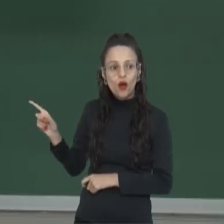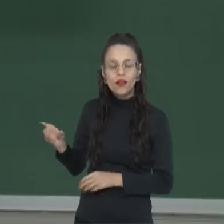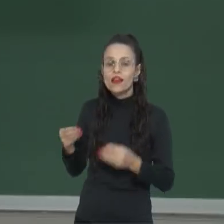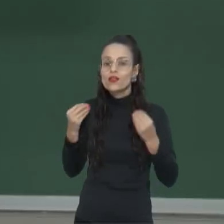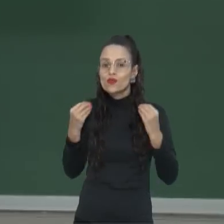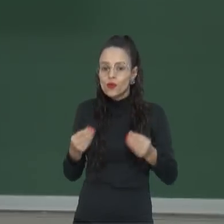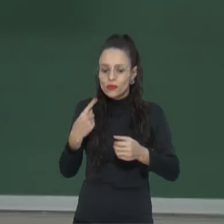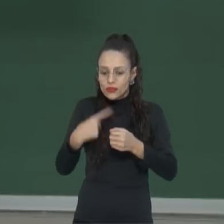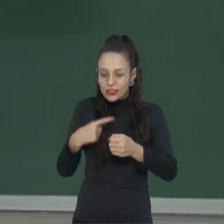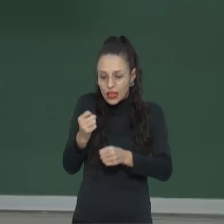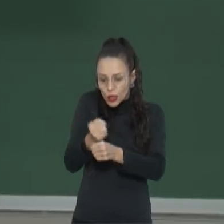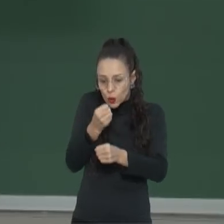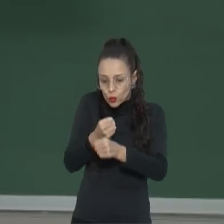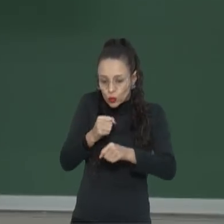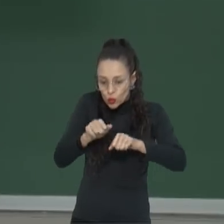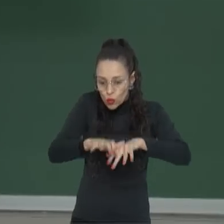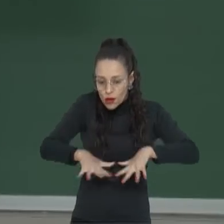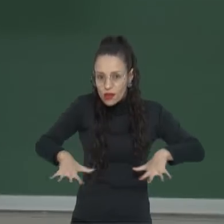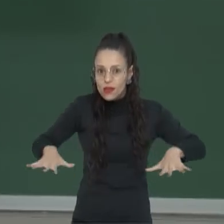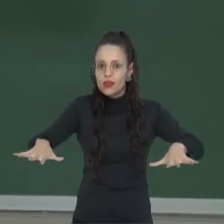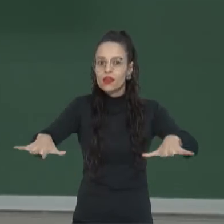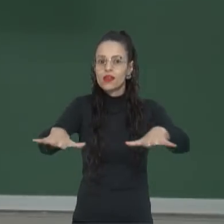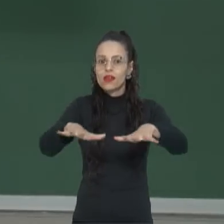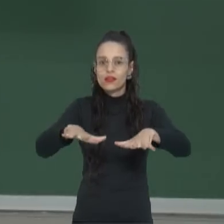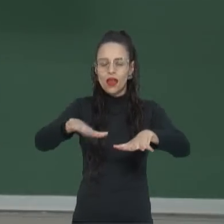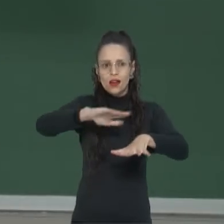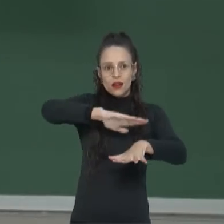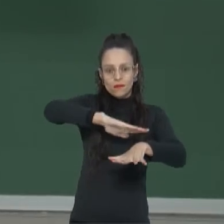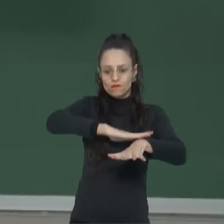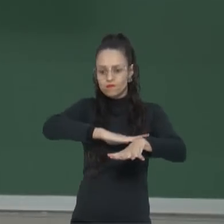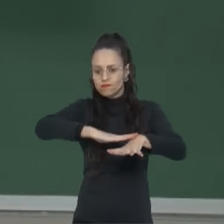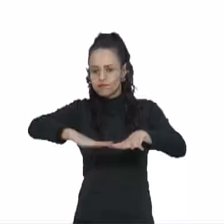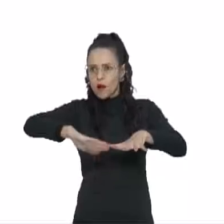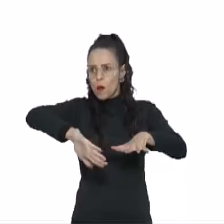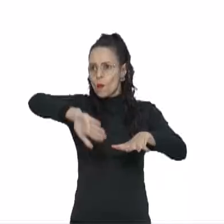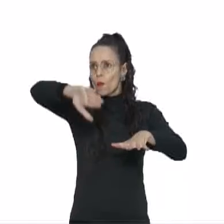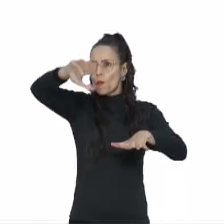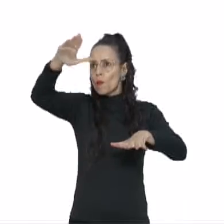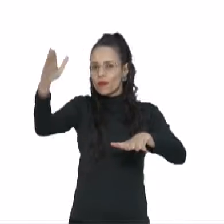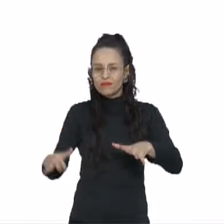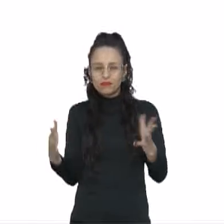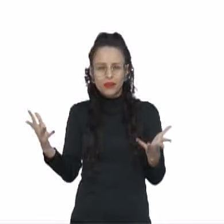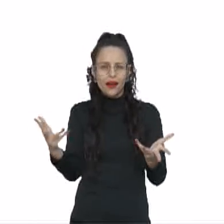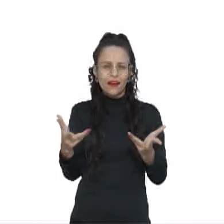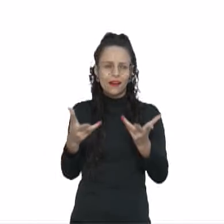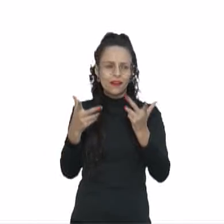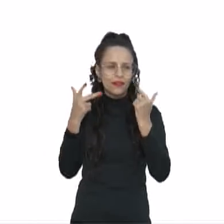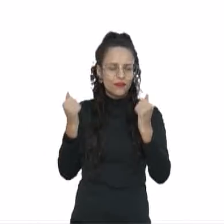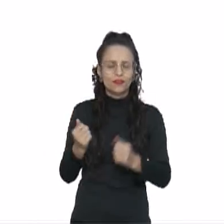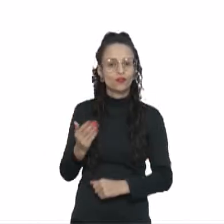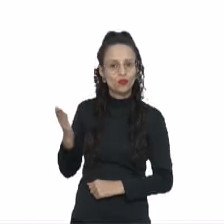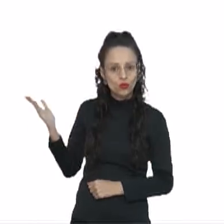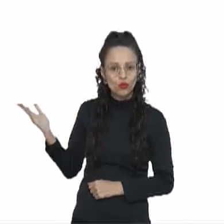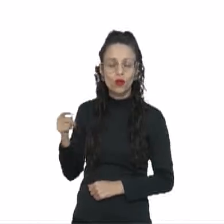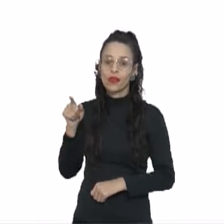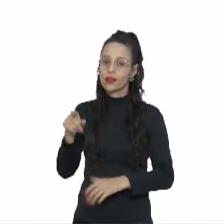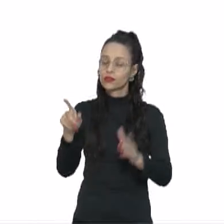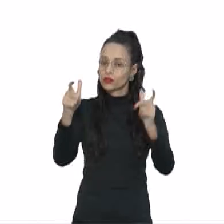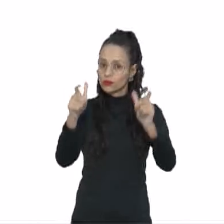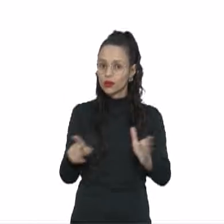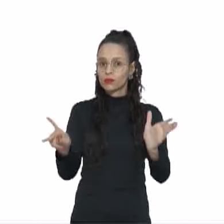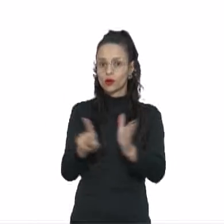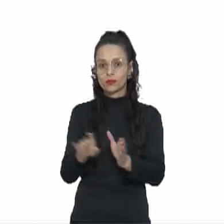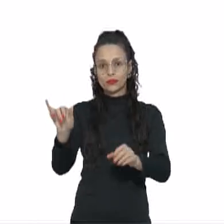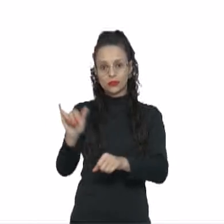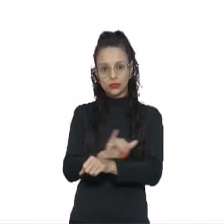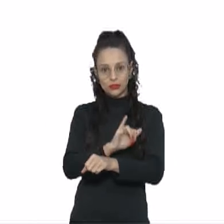foi construída, né, num vale lindo como esse. Que coisa magnífica. E era um ponto estratégico para eles